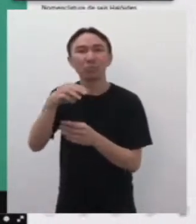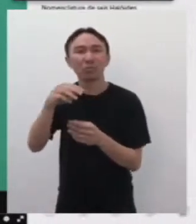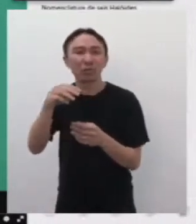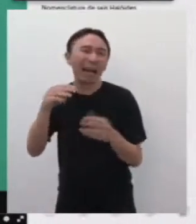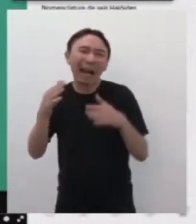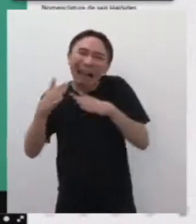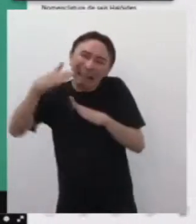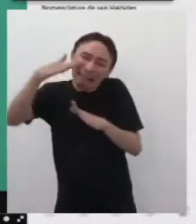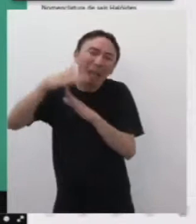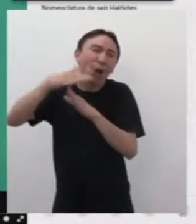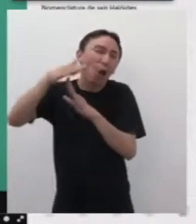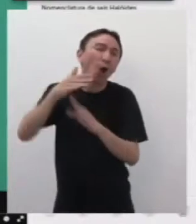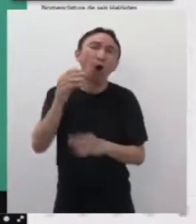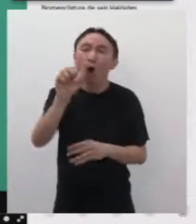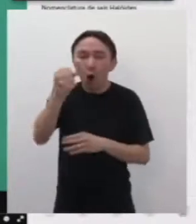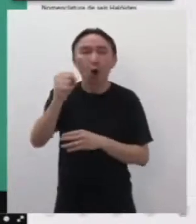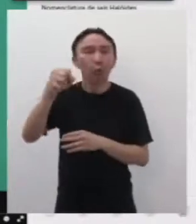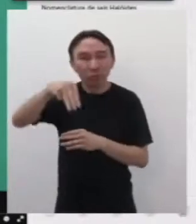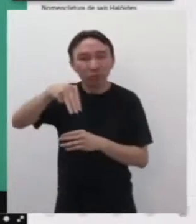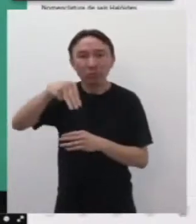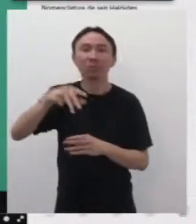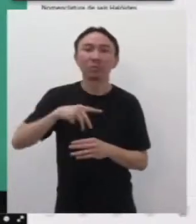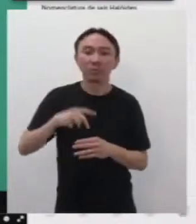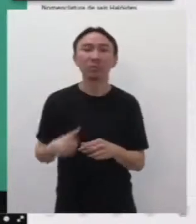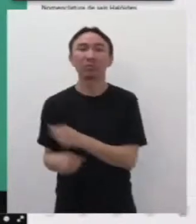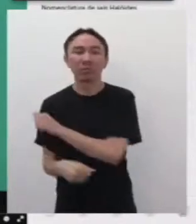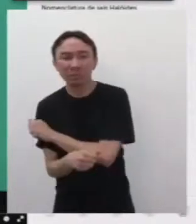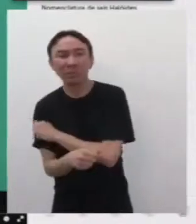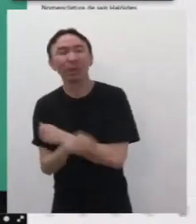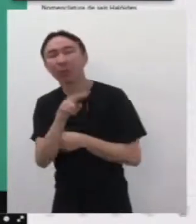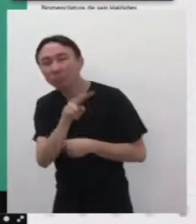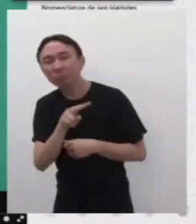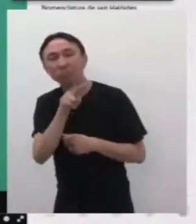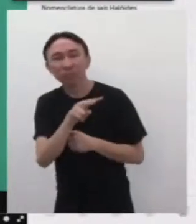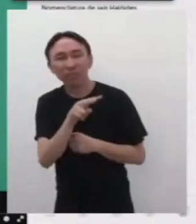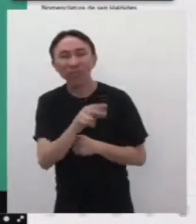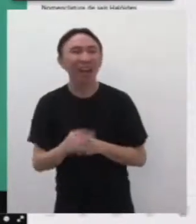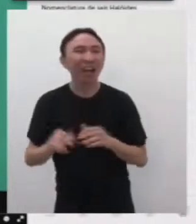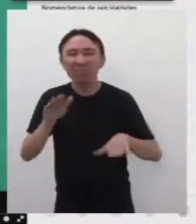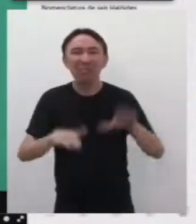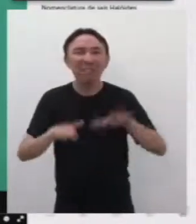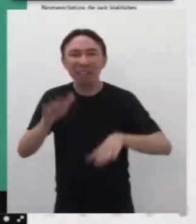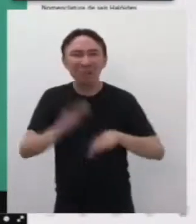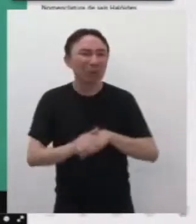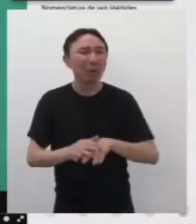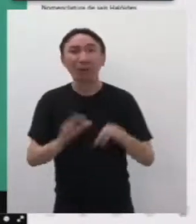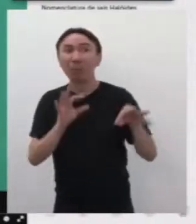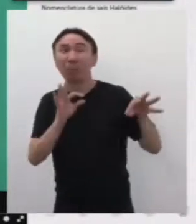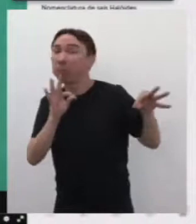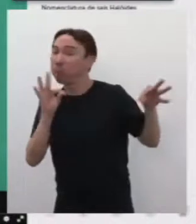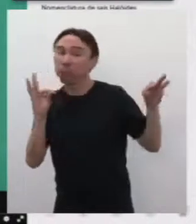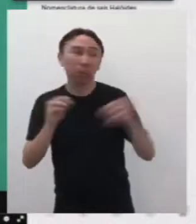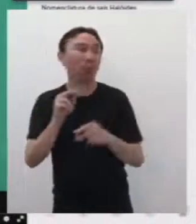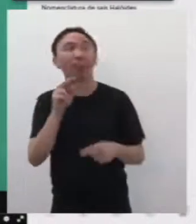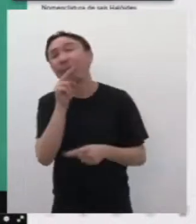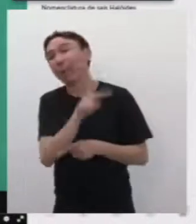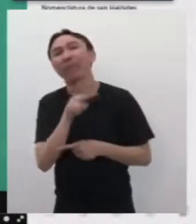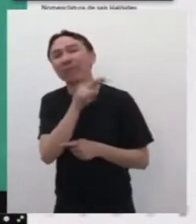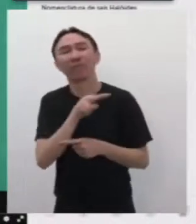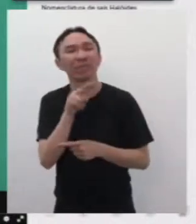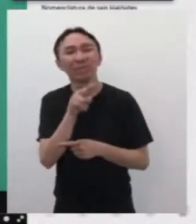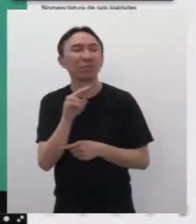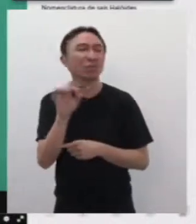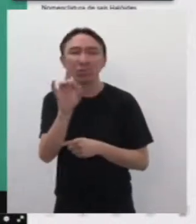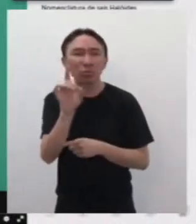consiga ir quebrando essa aula, né? E, às vezes, ele não quer assistir aquele bloco inteiro sobre sais e reações. Ele quer assistir só